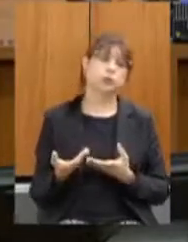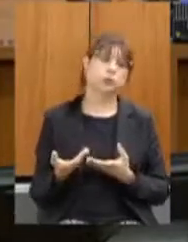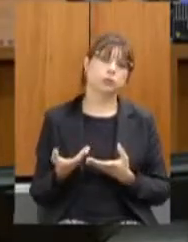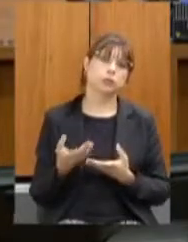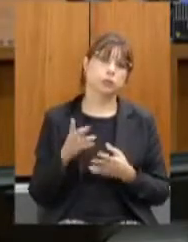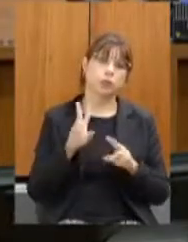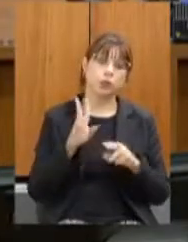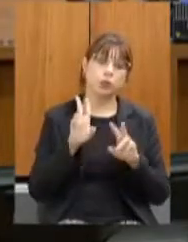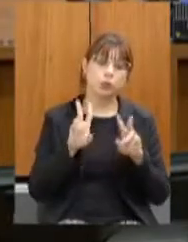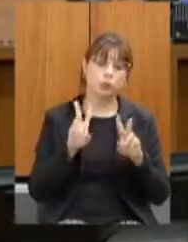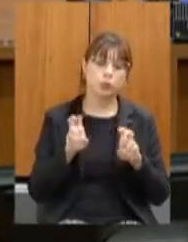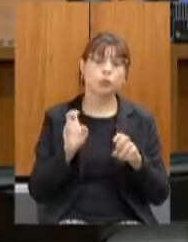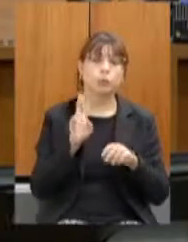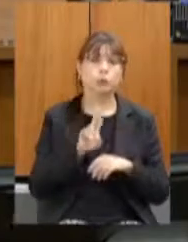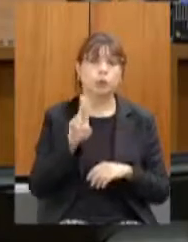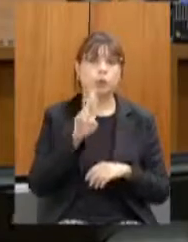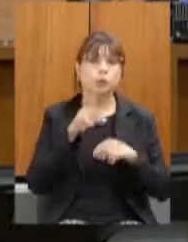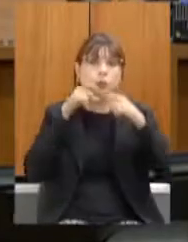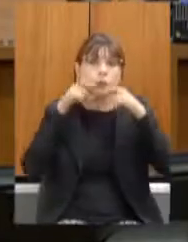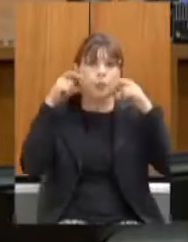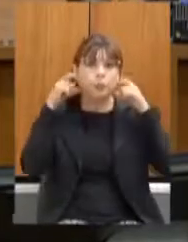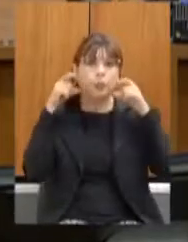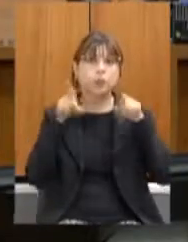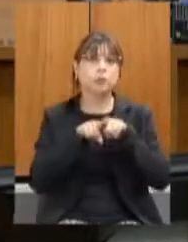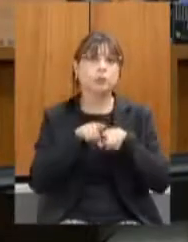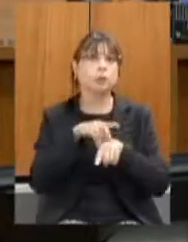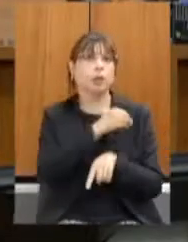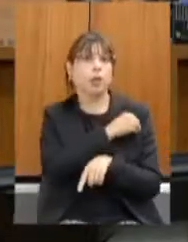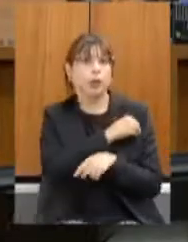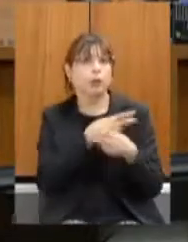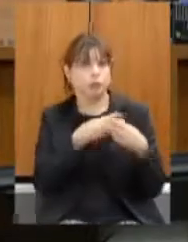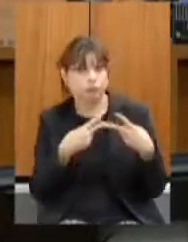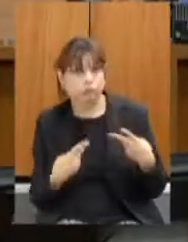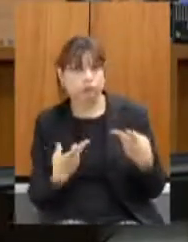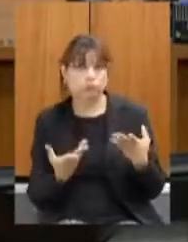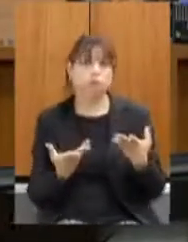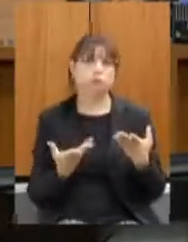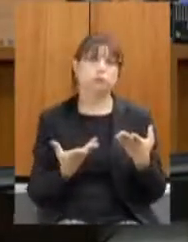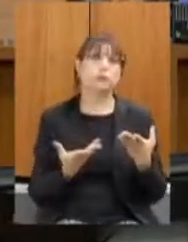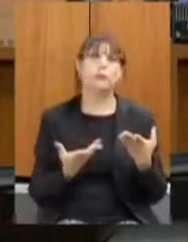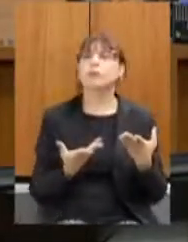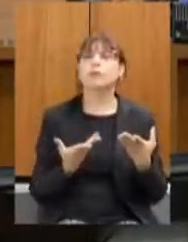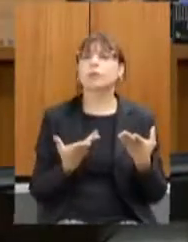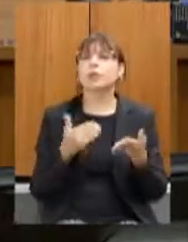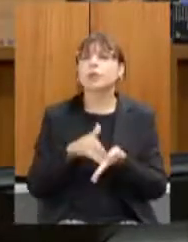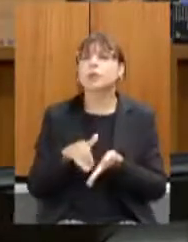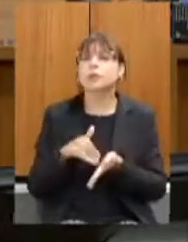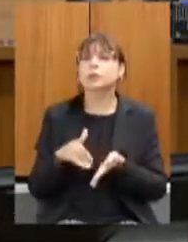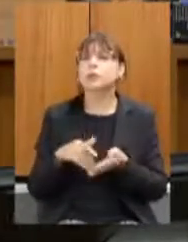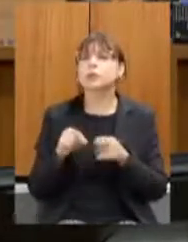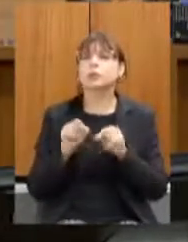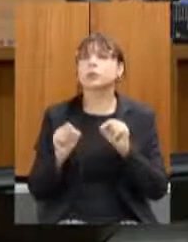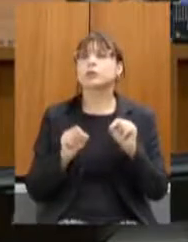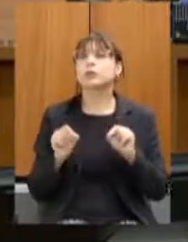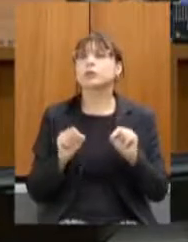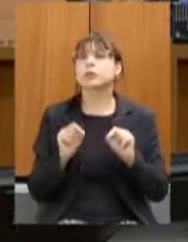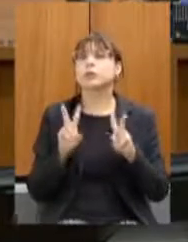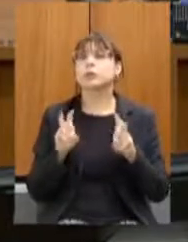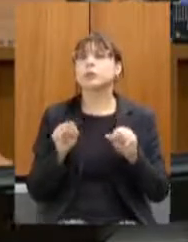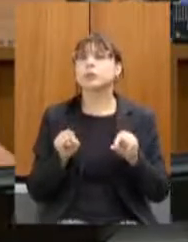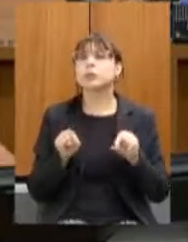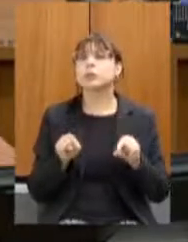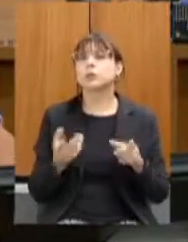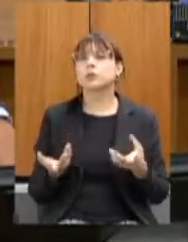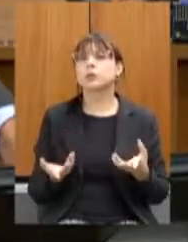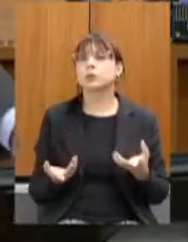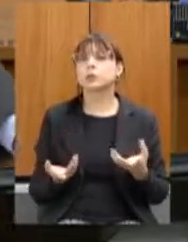GPI e é qual foi a ação do a ação tomada pela secretaria em relação